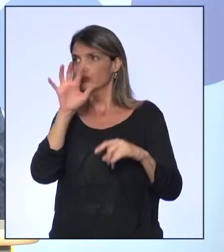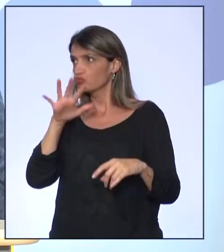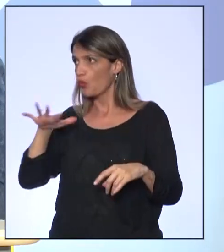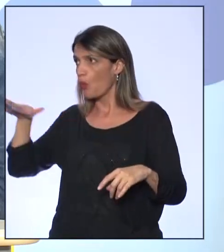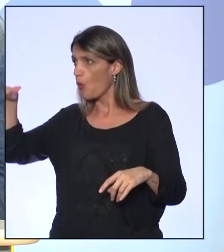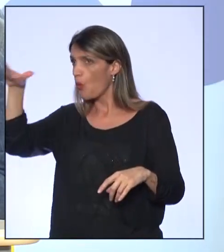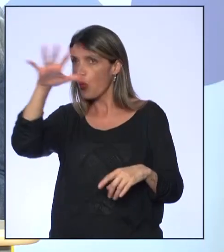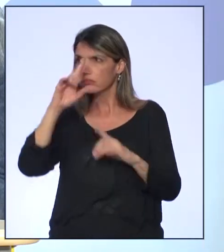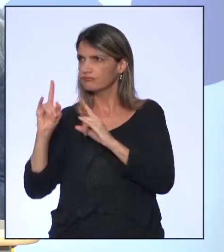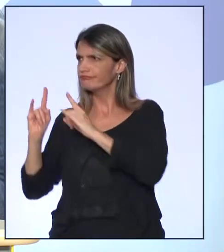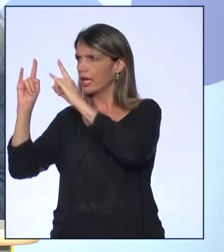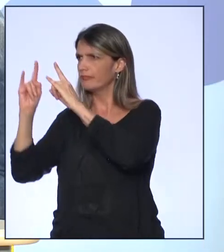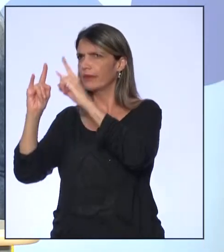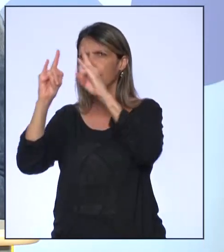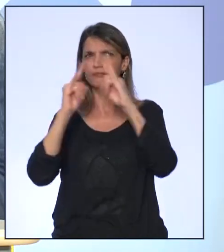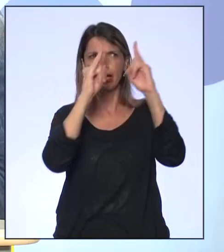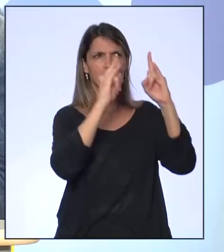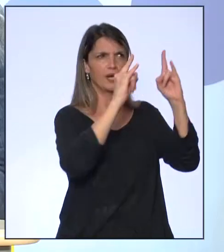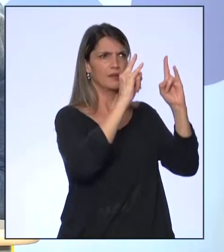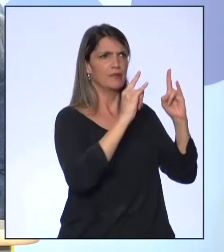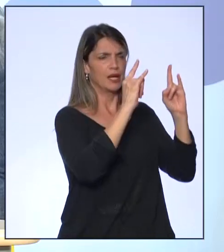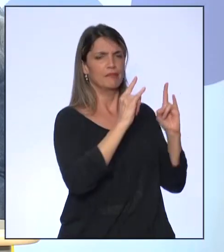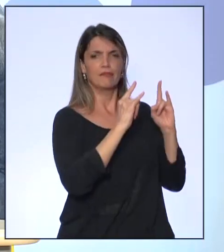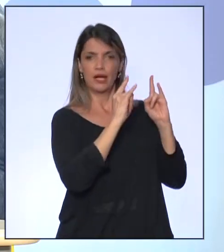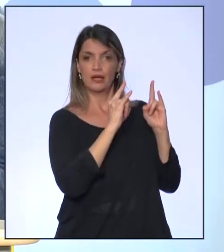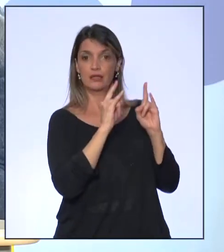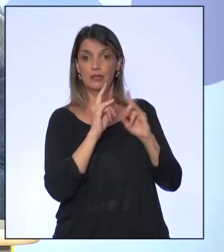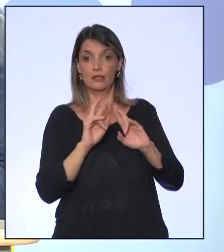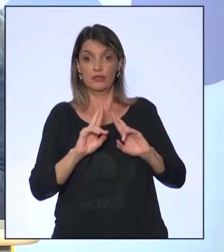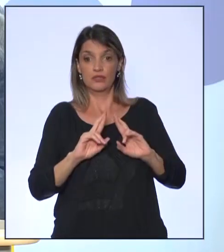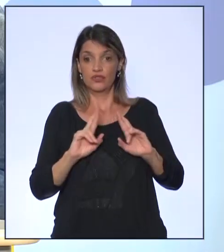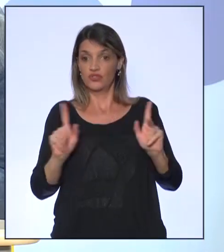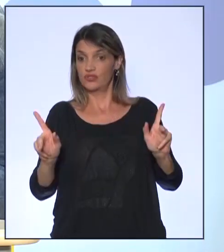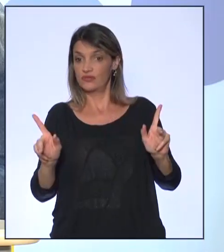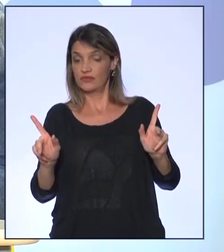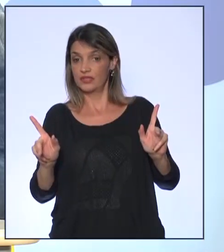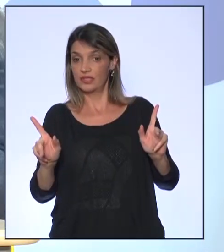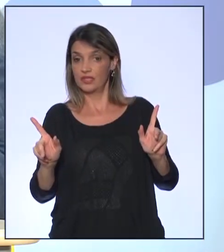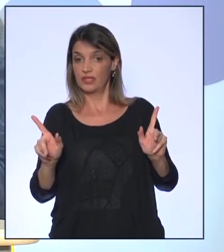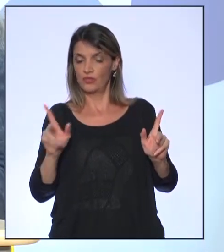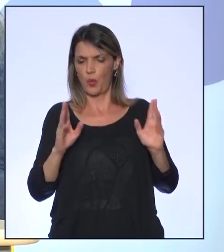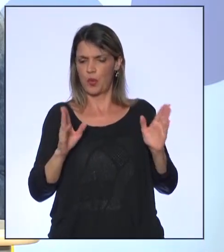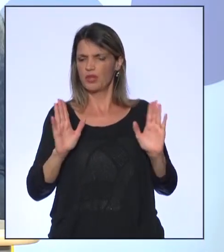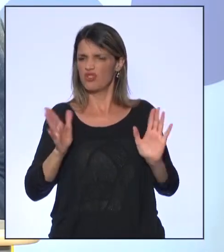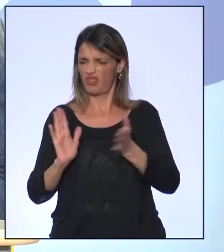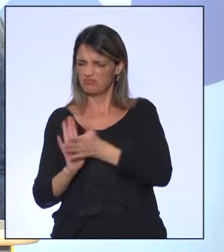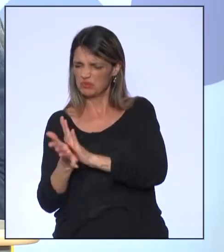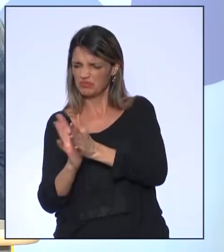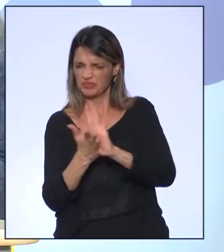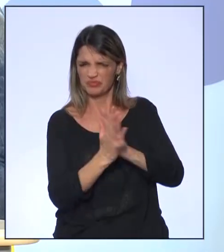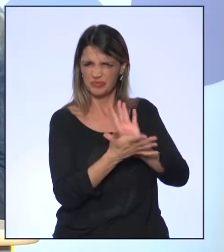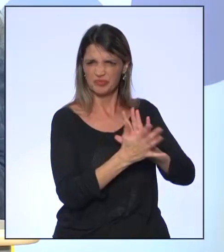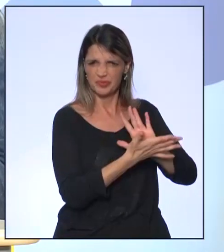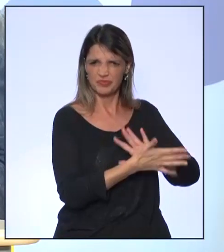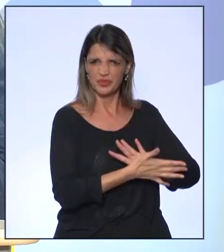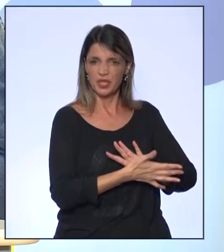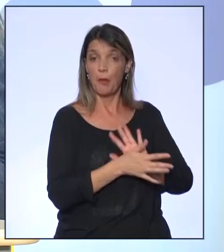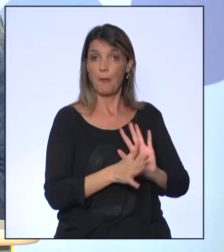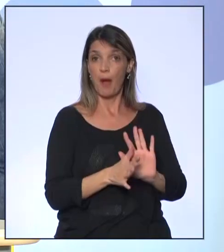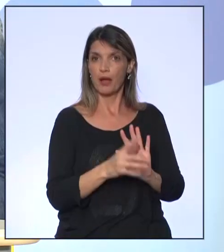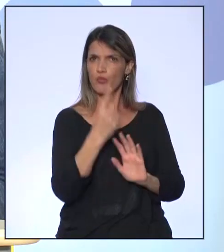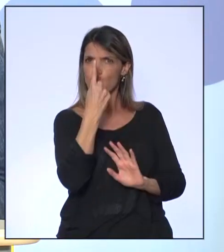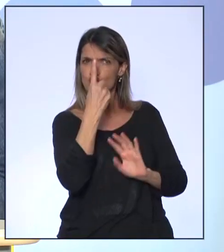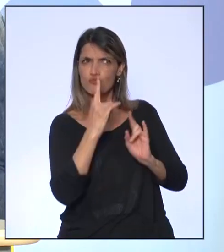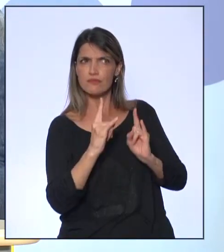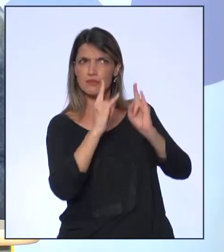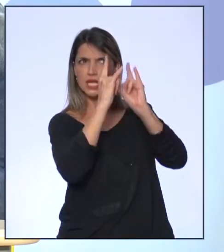outros prédios, né, deste mesmo período já foram demolidos, enfim, né, foram extintos